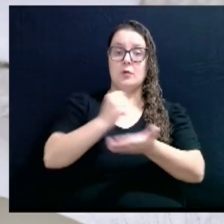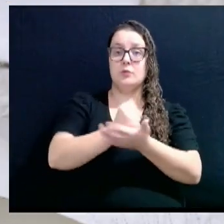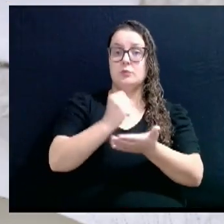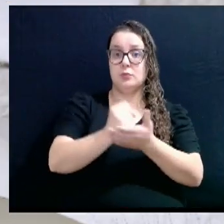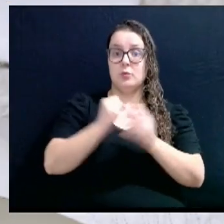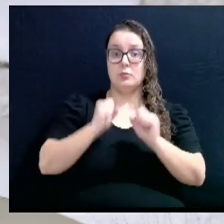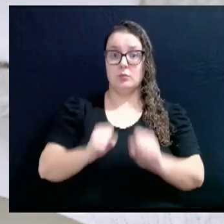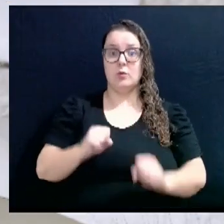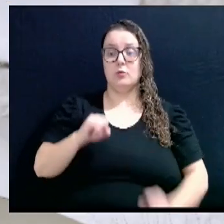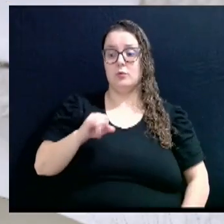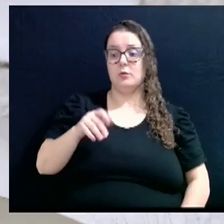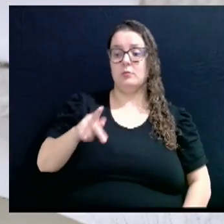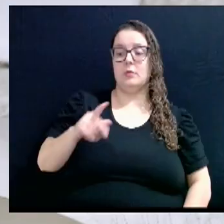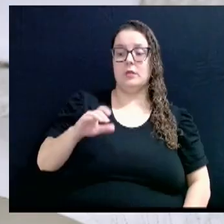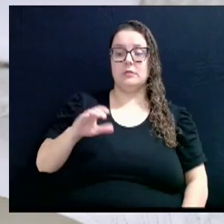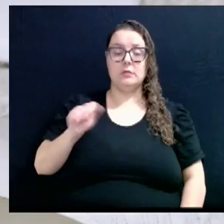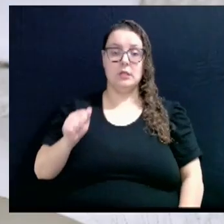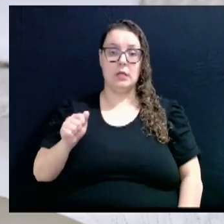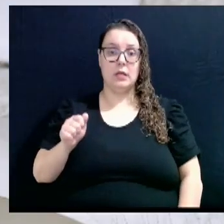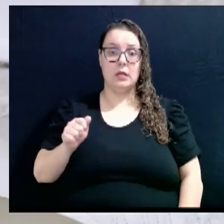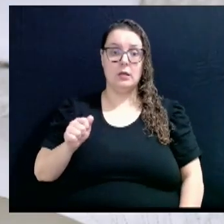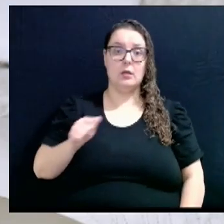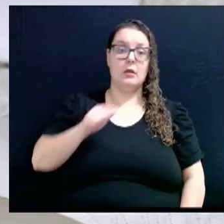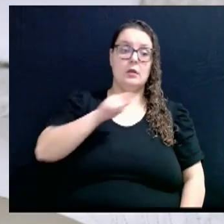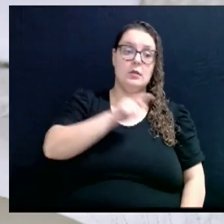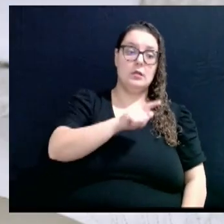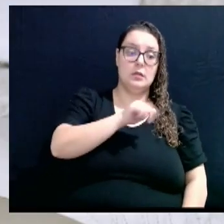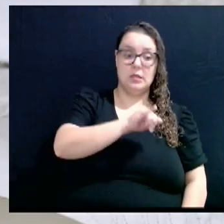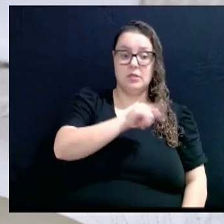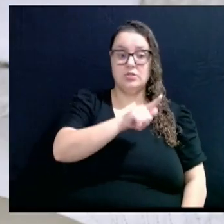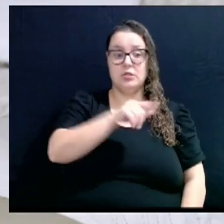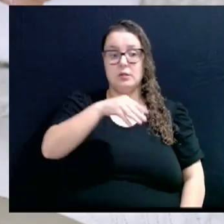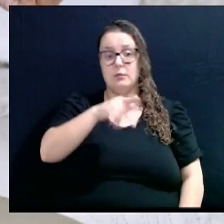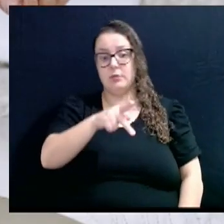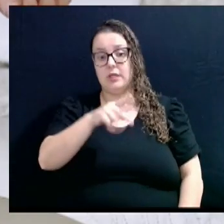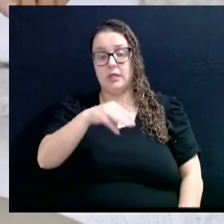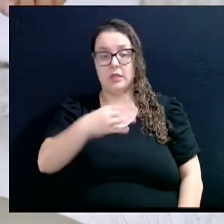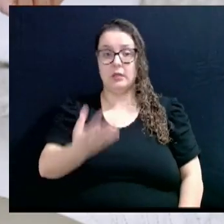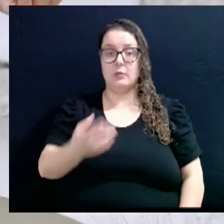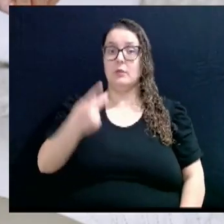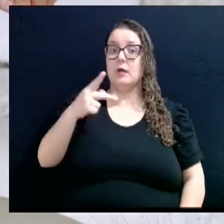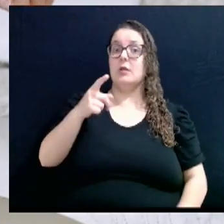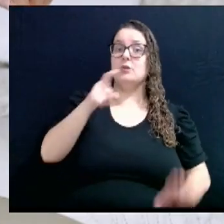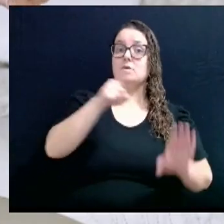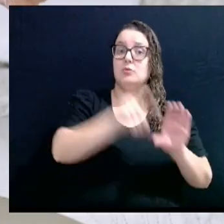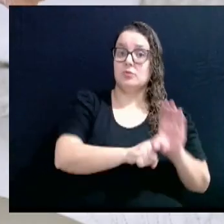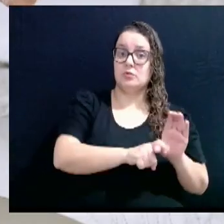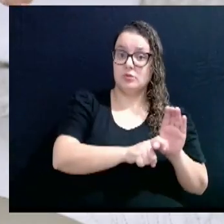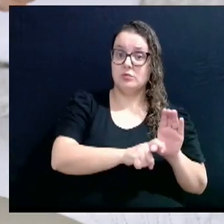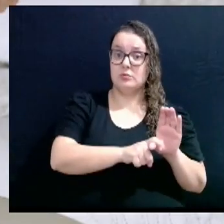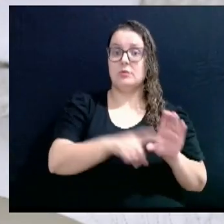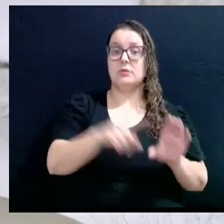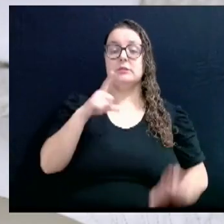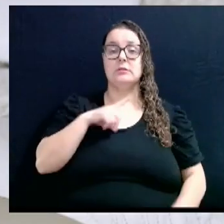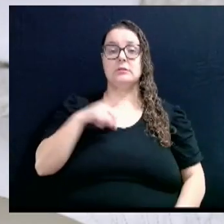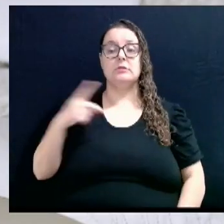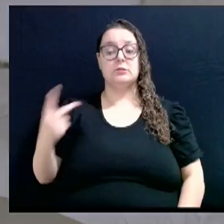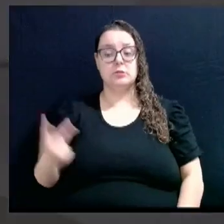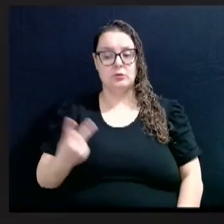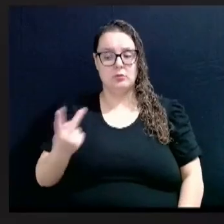IPCA, pode ser pelo IGPM, ou seja, a sua dívida ela ainda tem um valor,